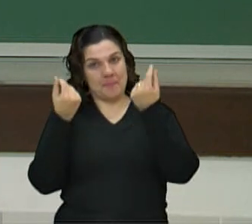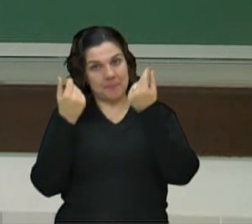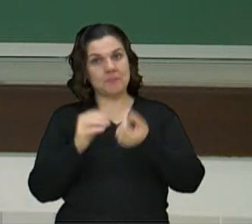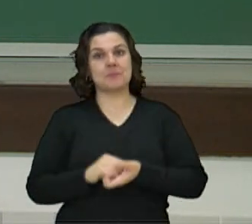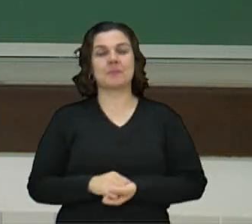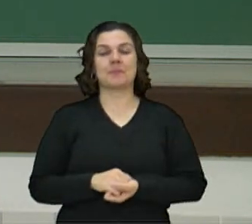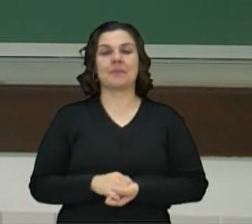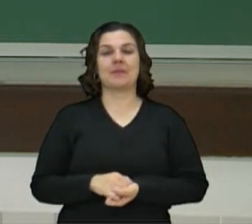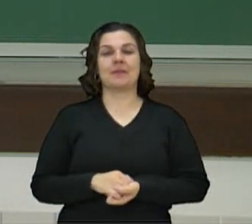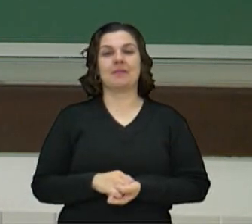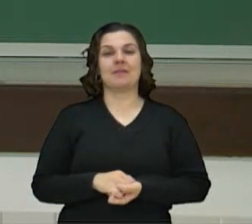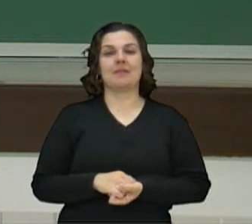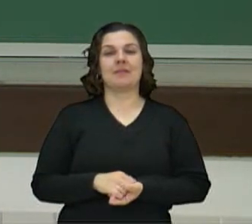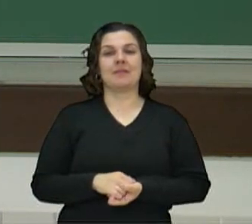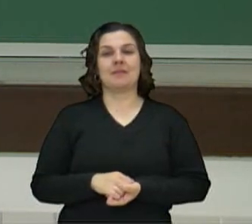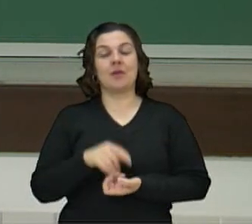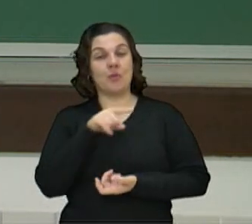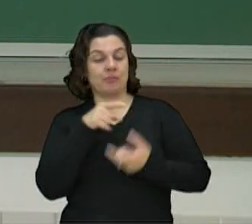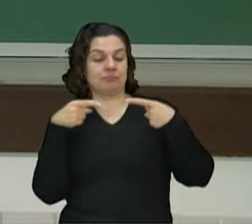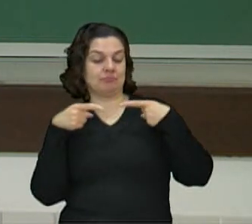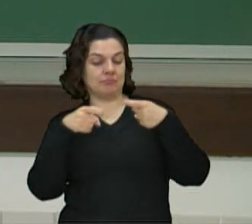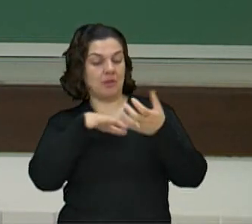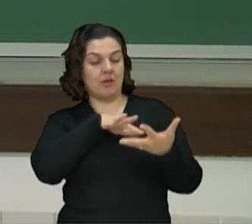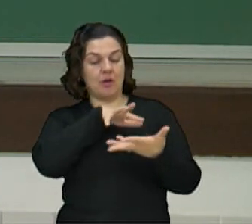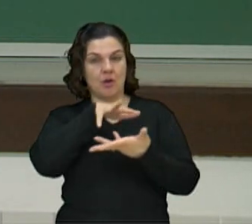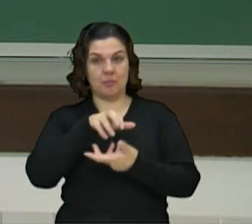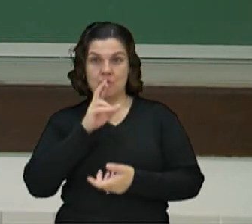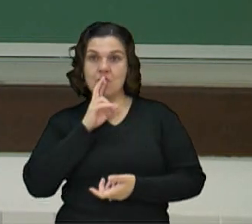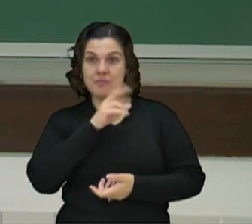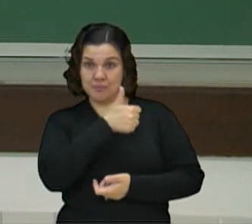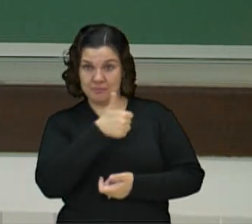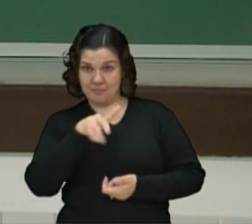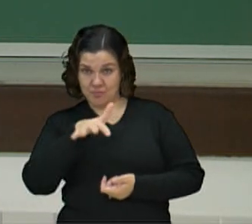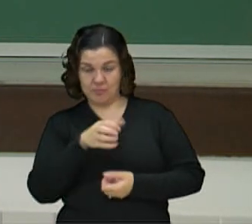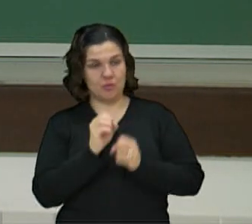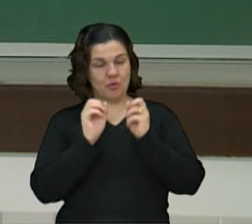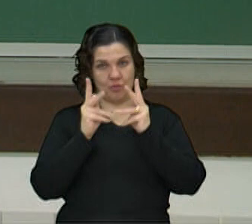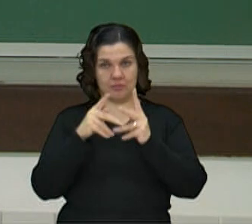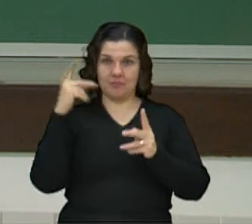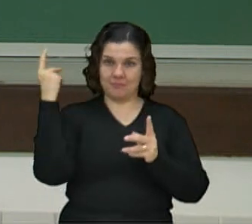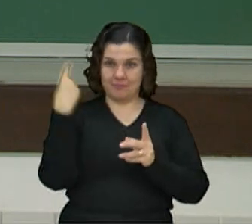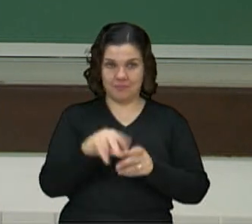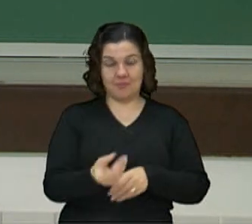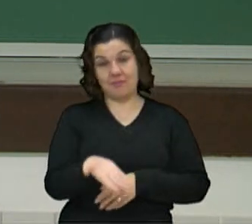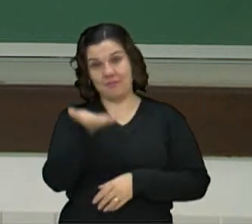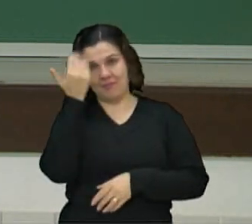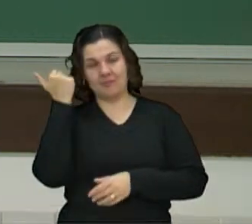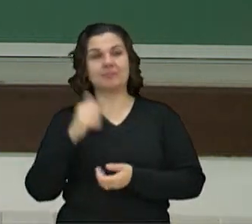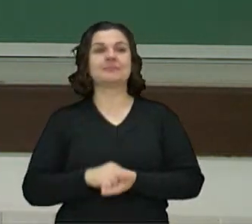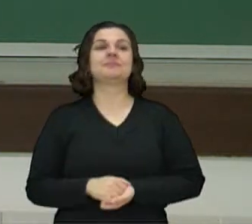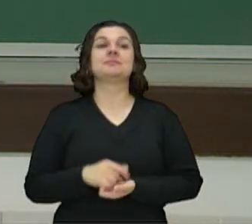enriquecida depois dessa Primeira Guerra Mundial. Respondeu mais ou menos isso? Legal, bora continuar para a gente falar